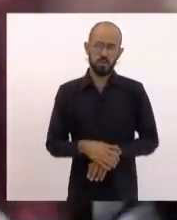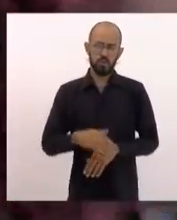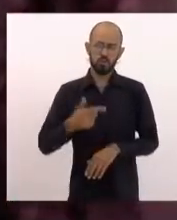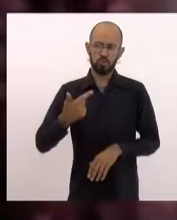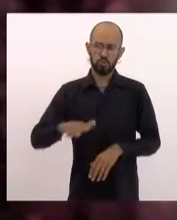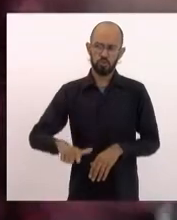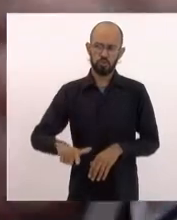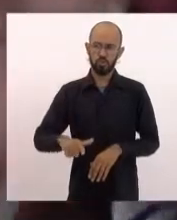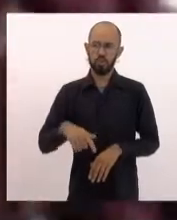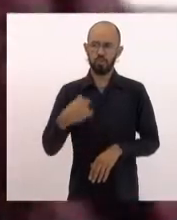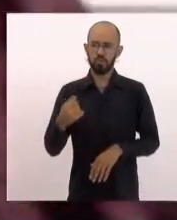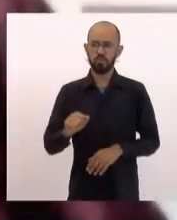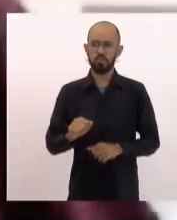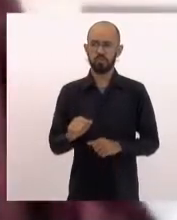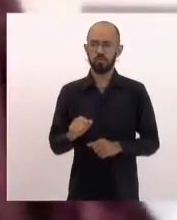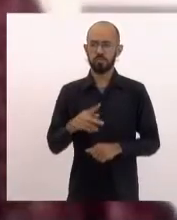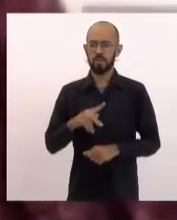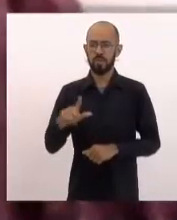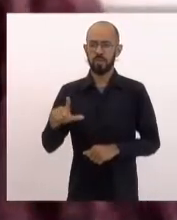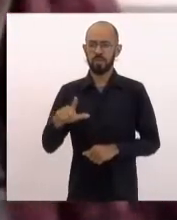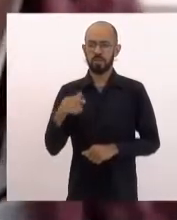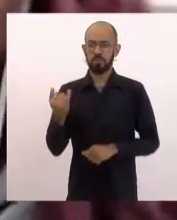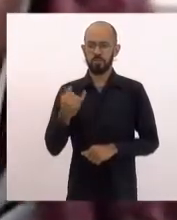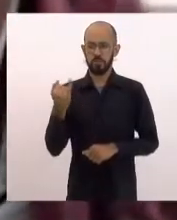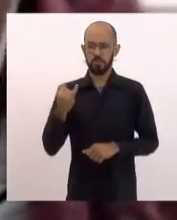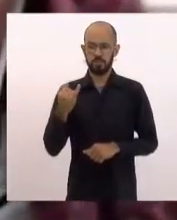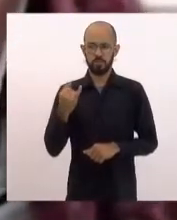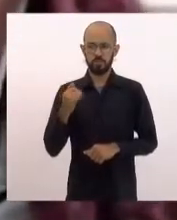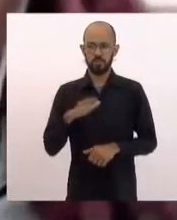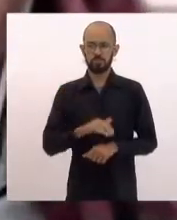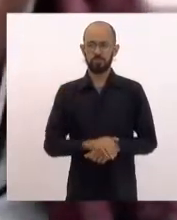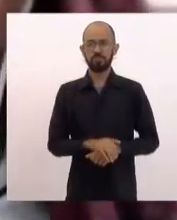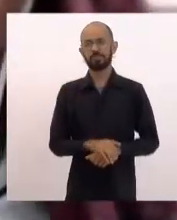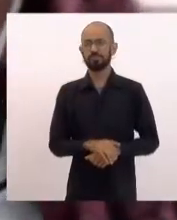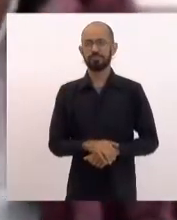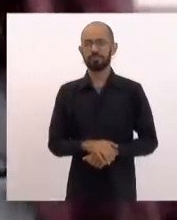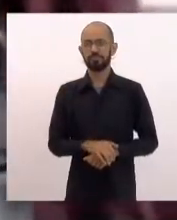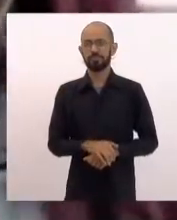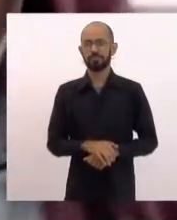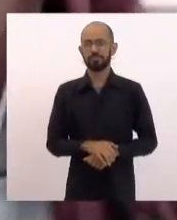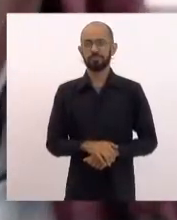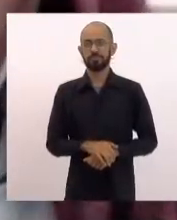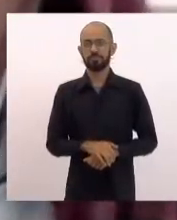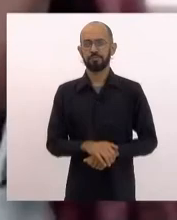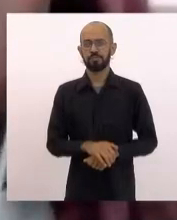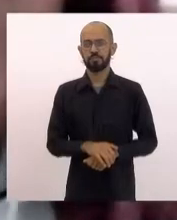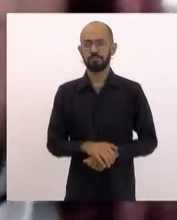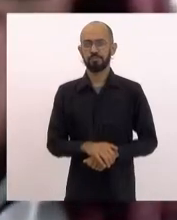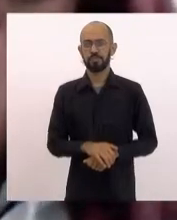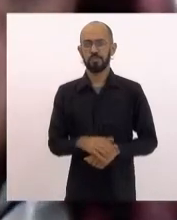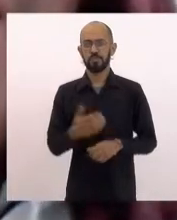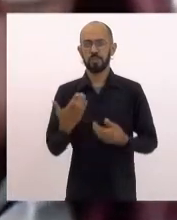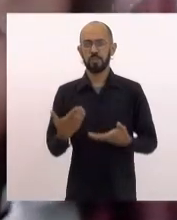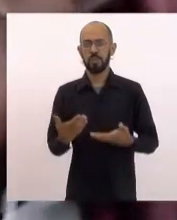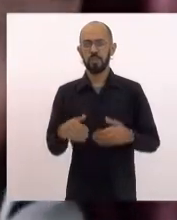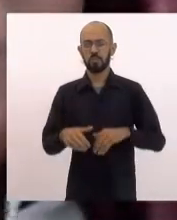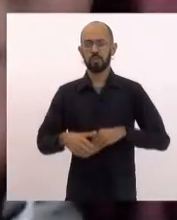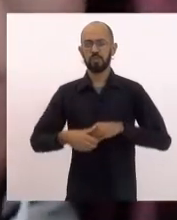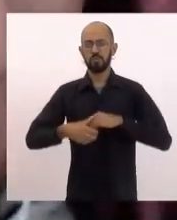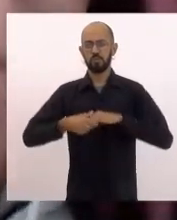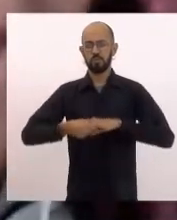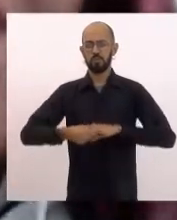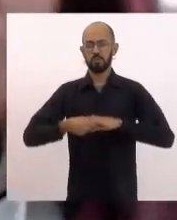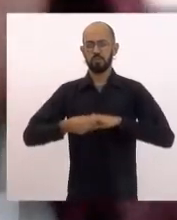eu colocar os meus óculos aqui, meus olhinhos. Mais um projeto importante. Eu quero saudar a